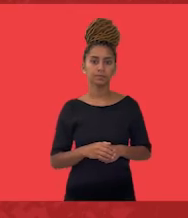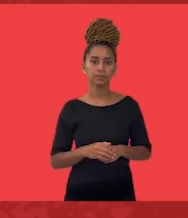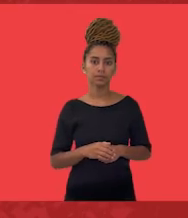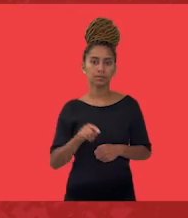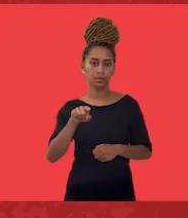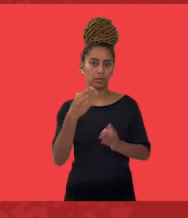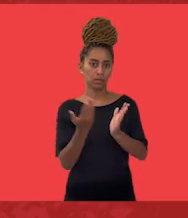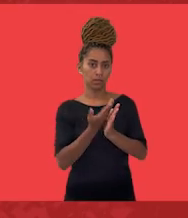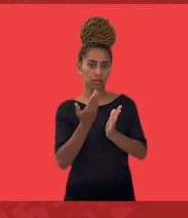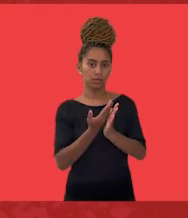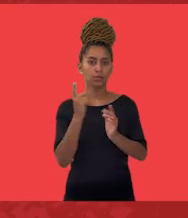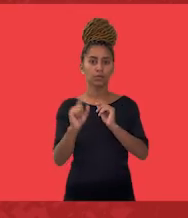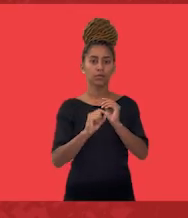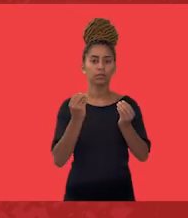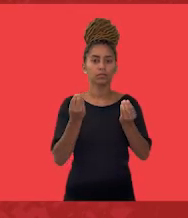2023.